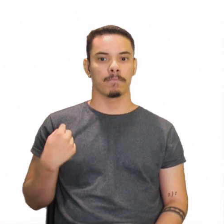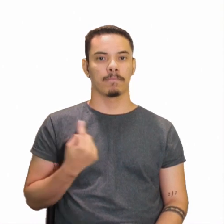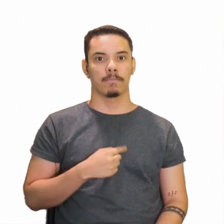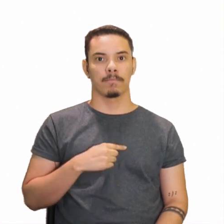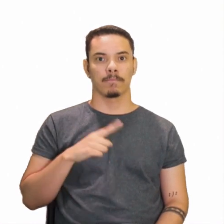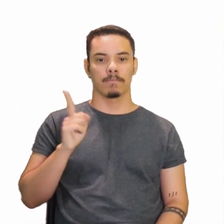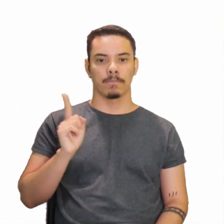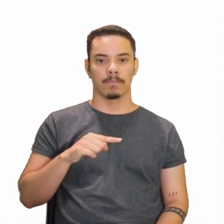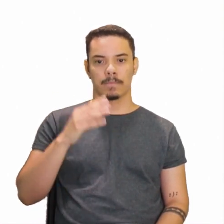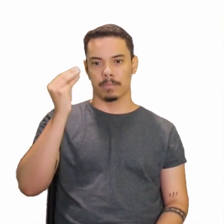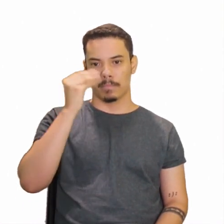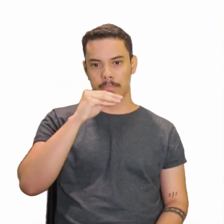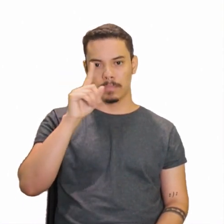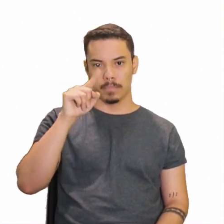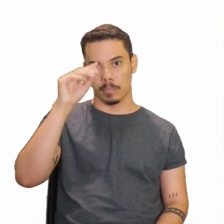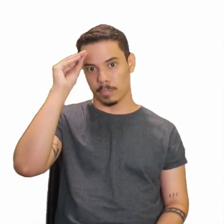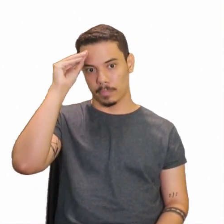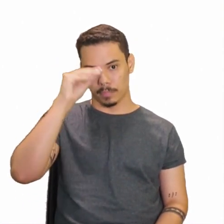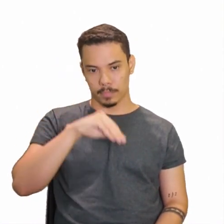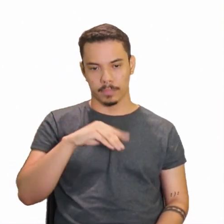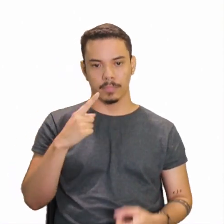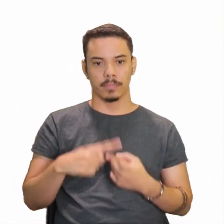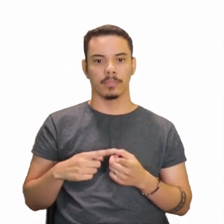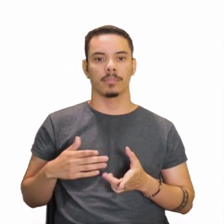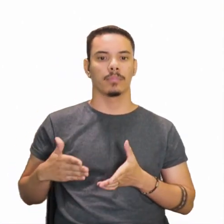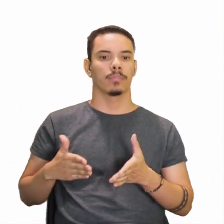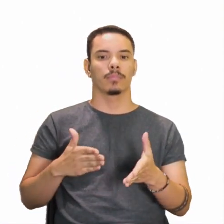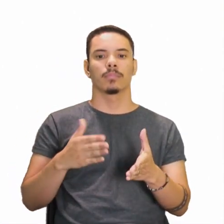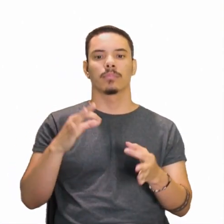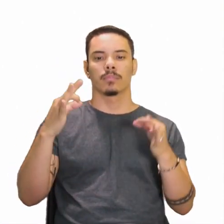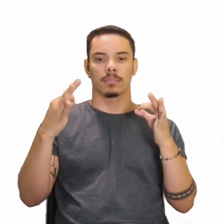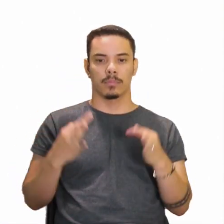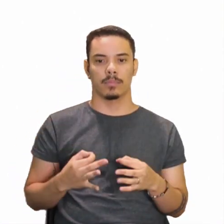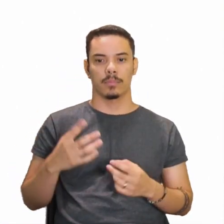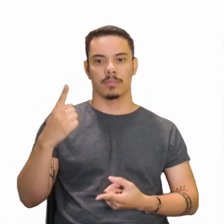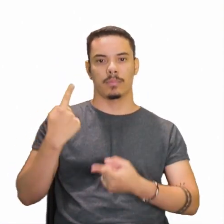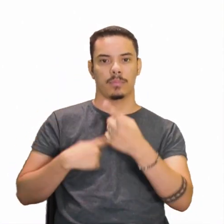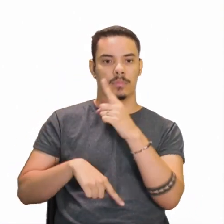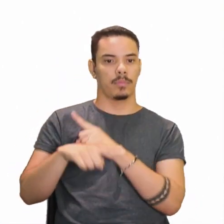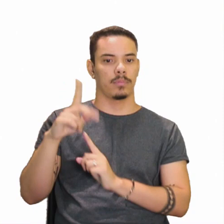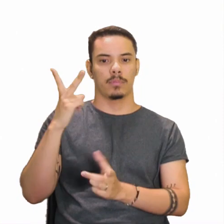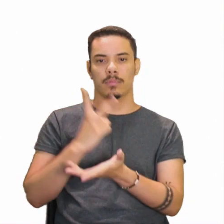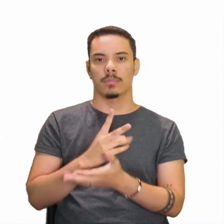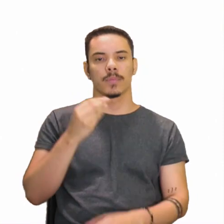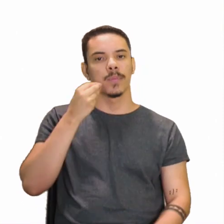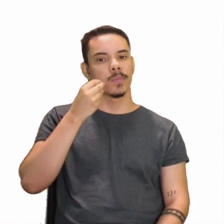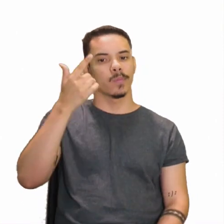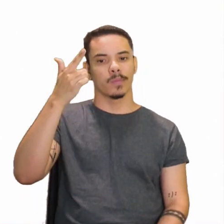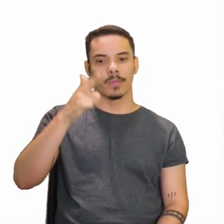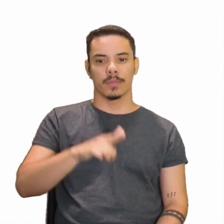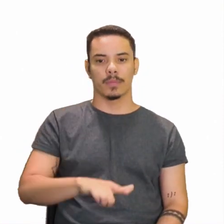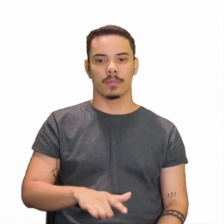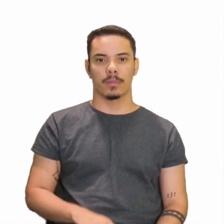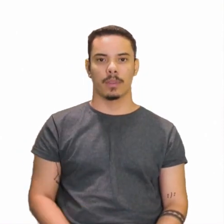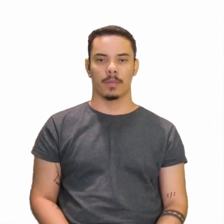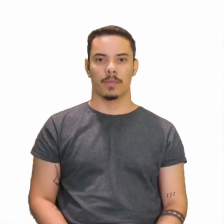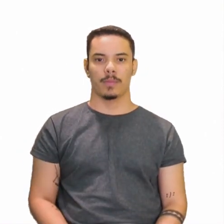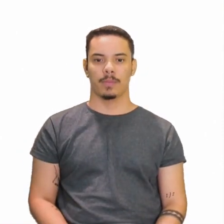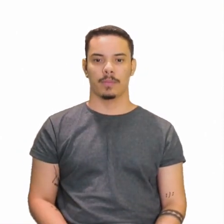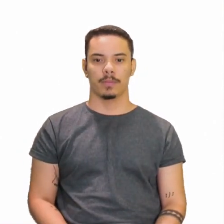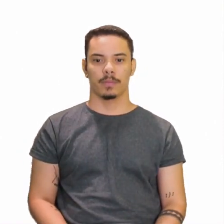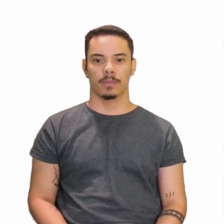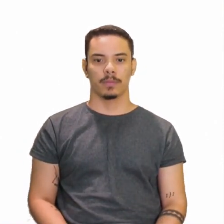Nossa maior fraqueza é desistir. O caminho mais certo para o sucesso é sempre